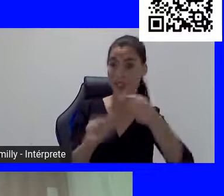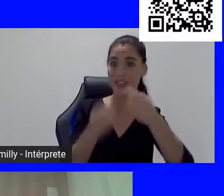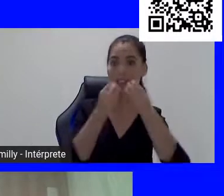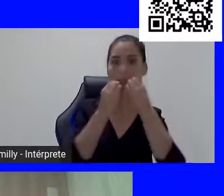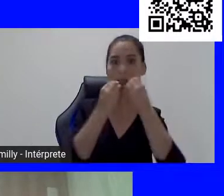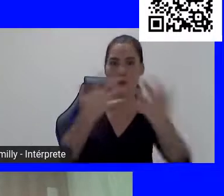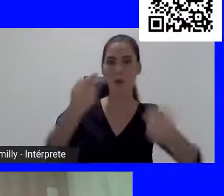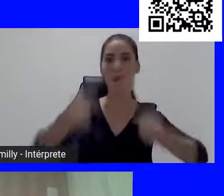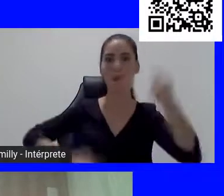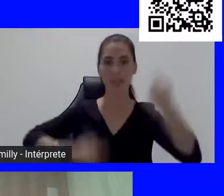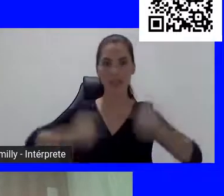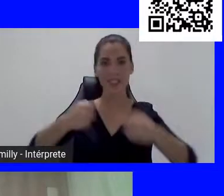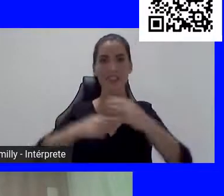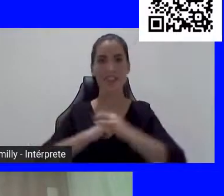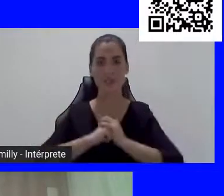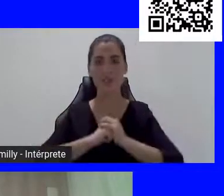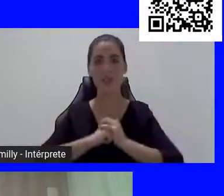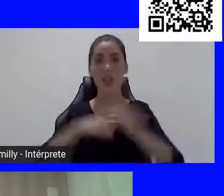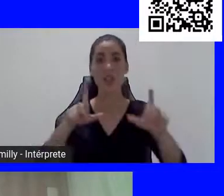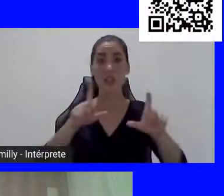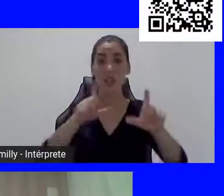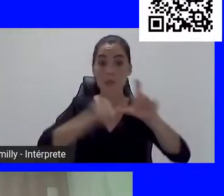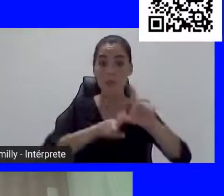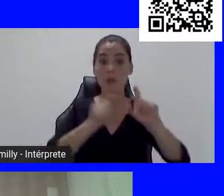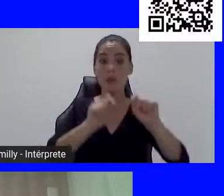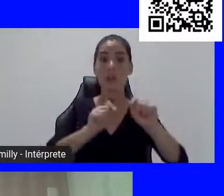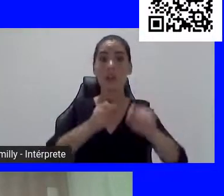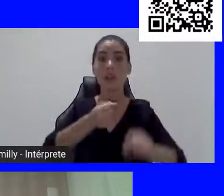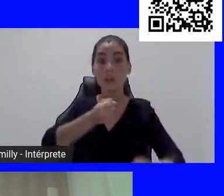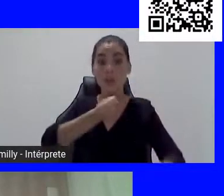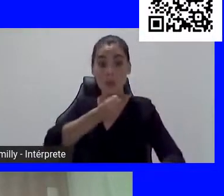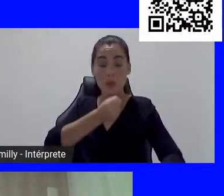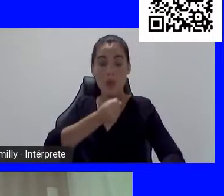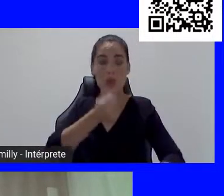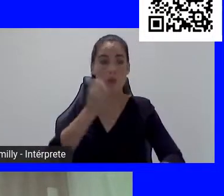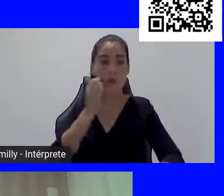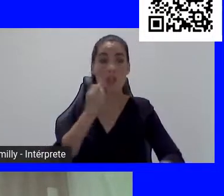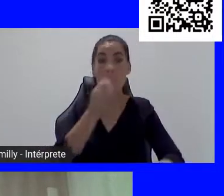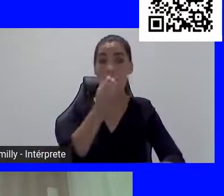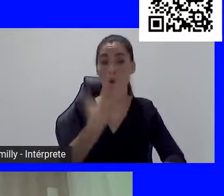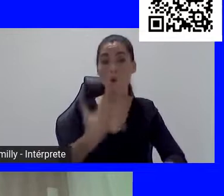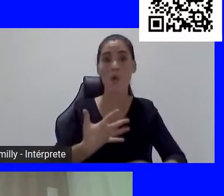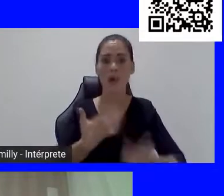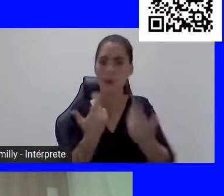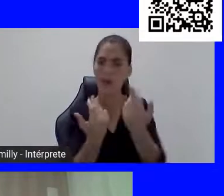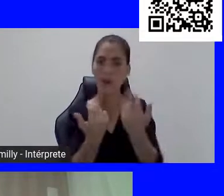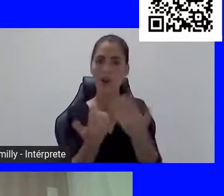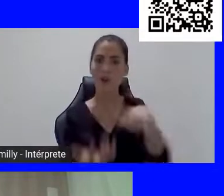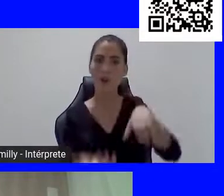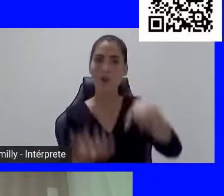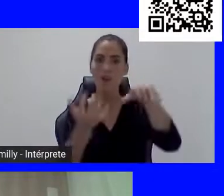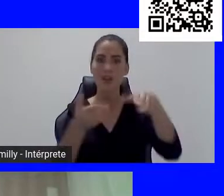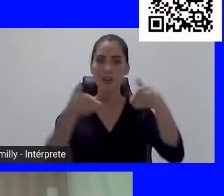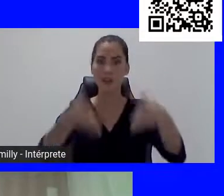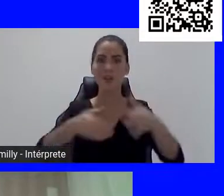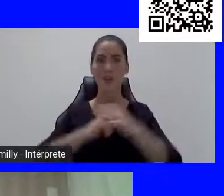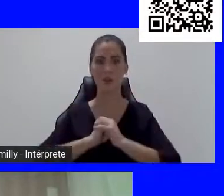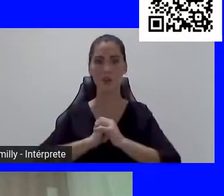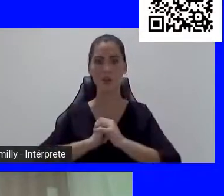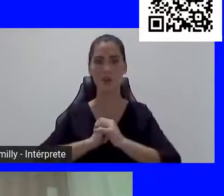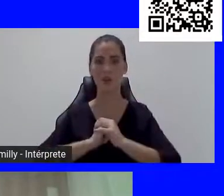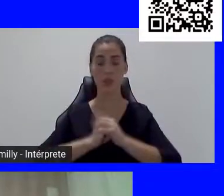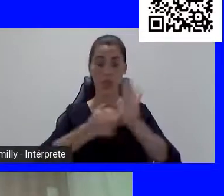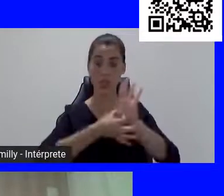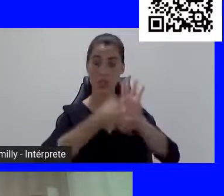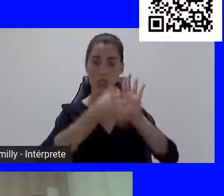de uma imprensa que cubra, como vocês cobrem no Congresso Nacional, tudo aquilo que estamos fazendo, para realmente ser críticos quando precisam ser críticos,